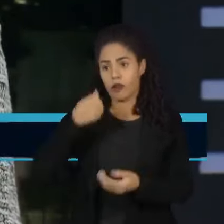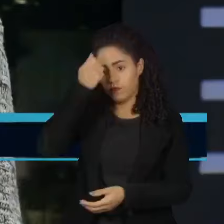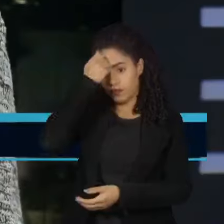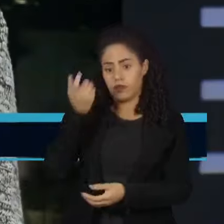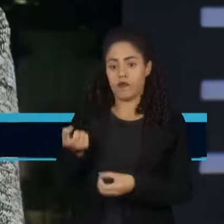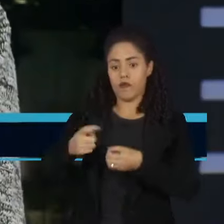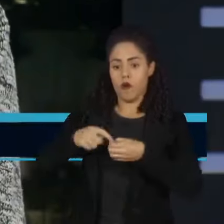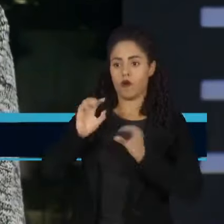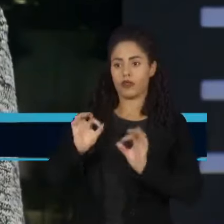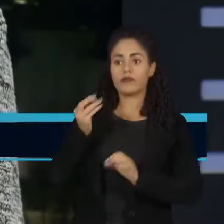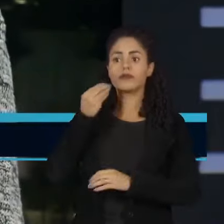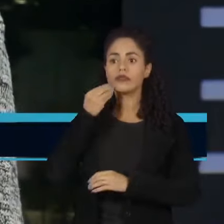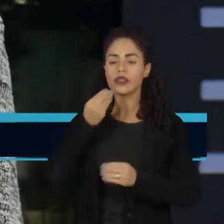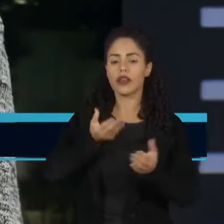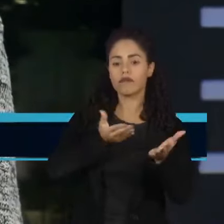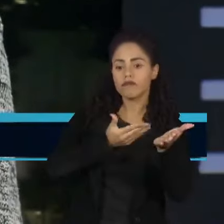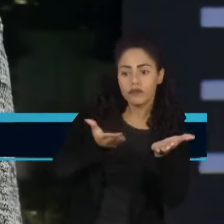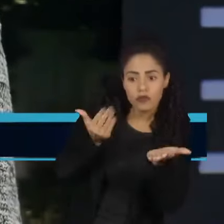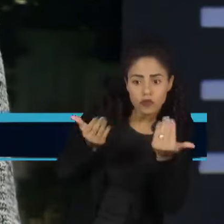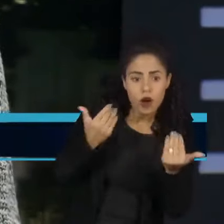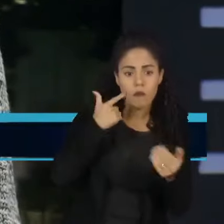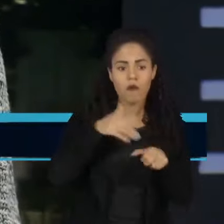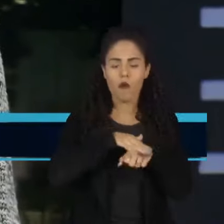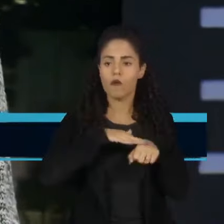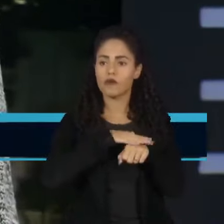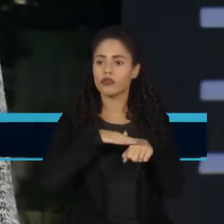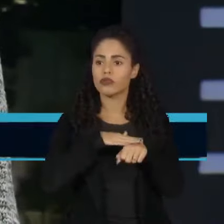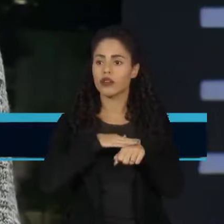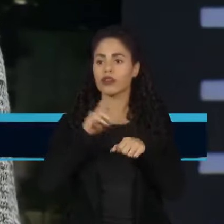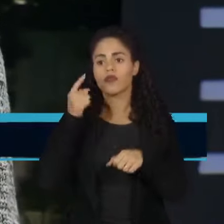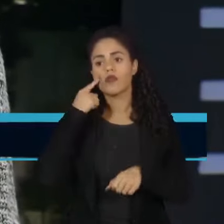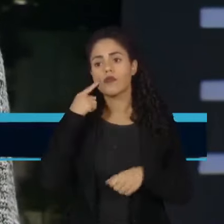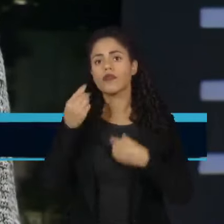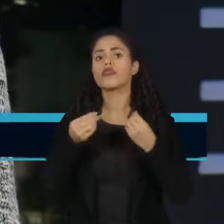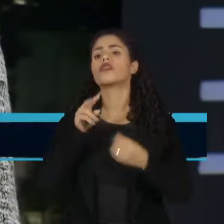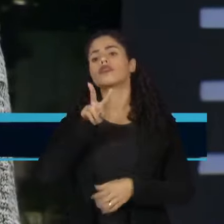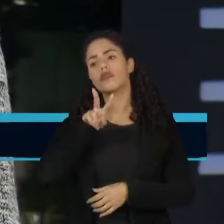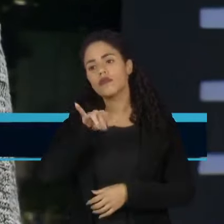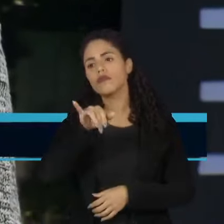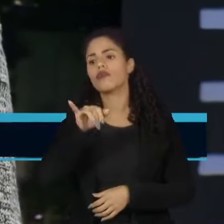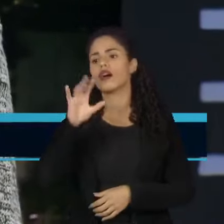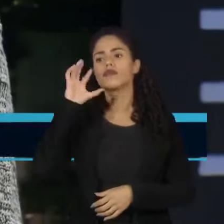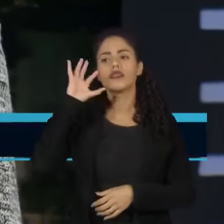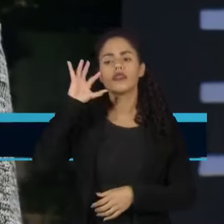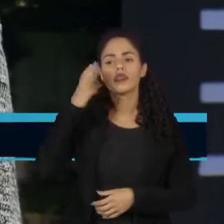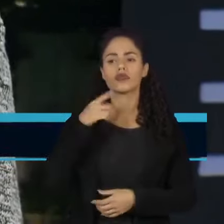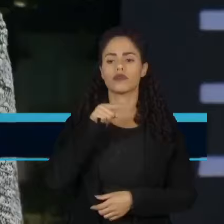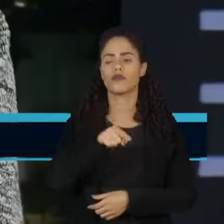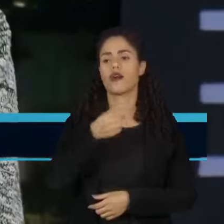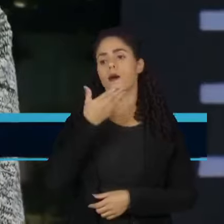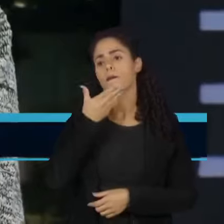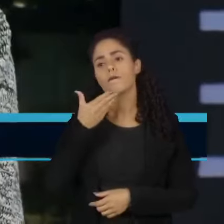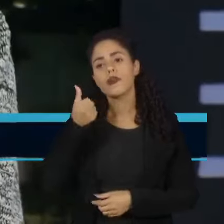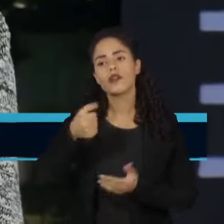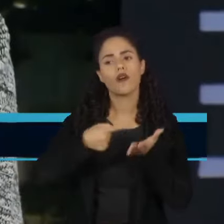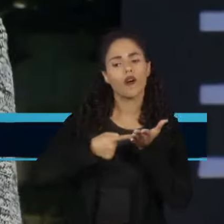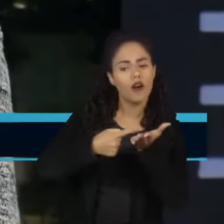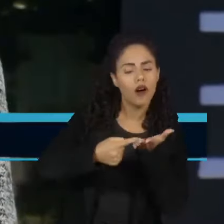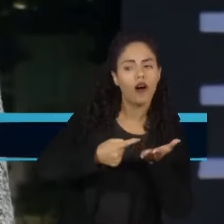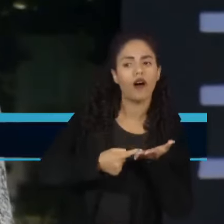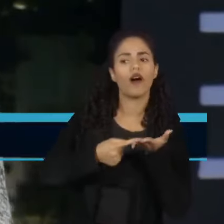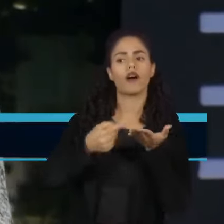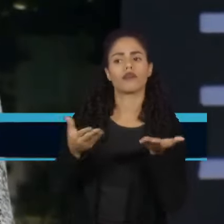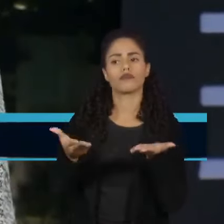e chamaram os produtores para conversar. E essa conversa deve dar algum tipo de saída mais negociada, mais